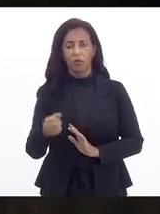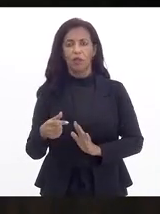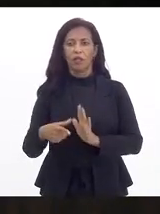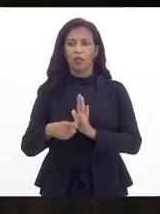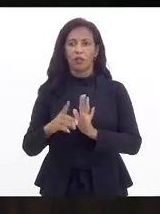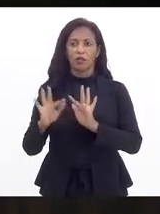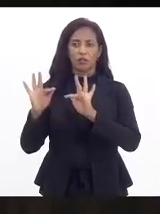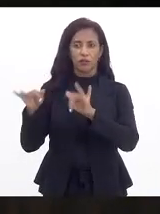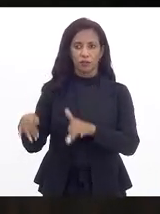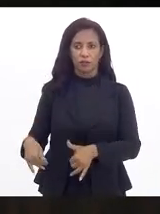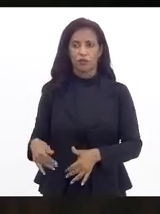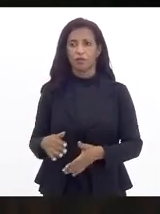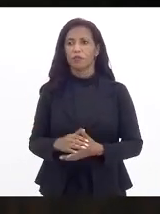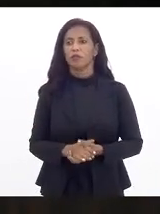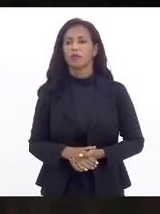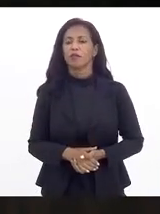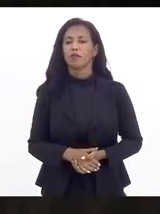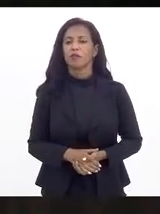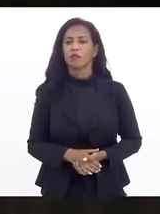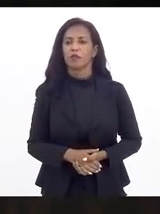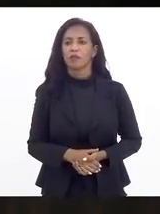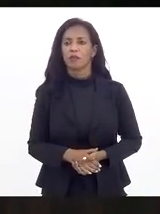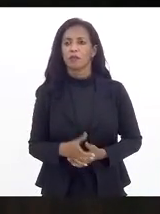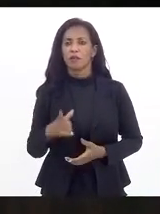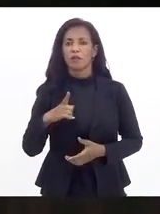trabalhos, há sobre a mesa requerimento